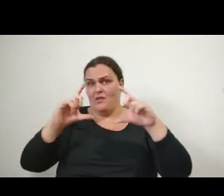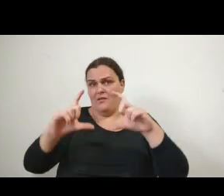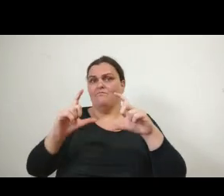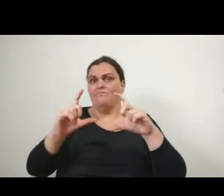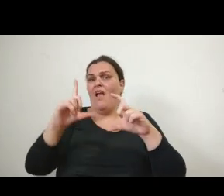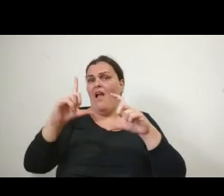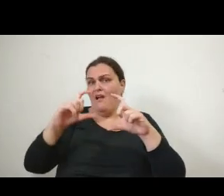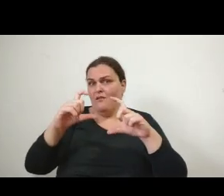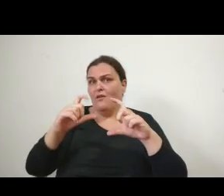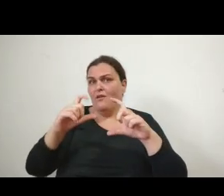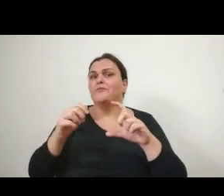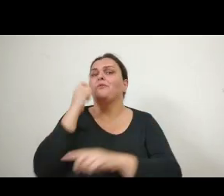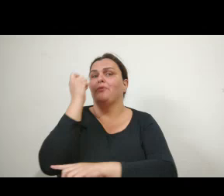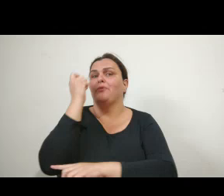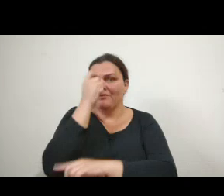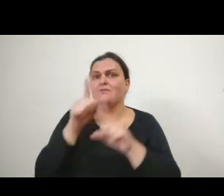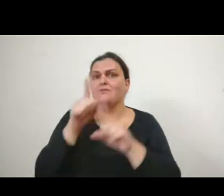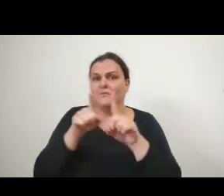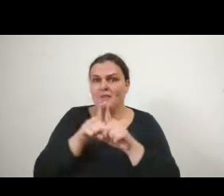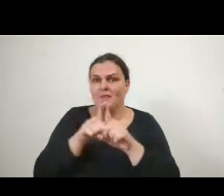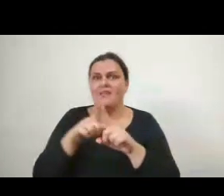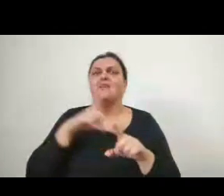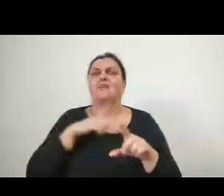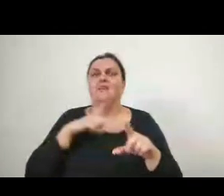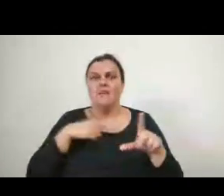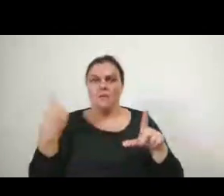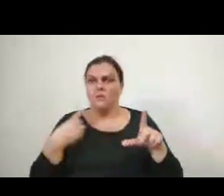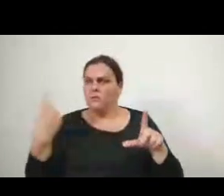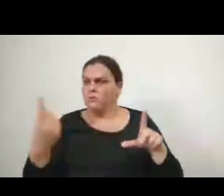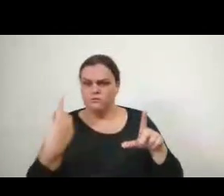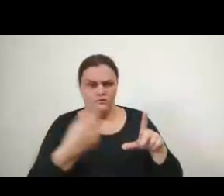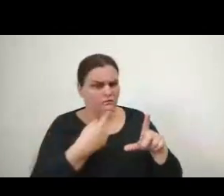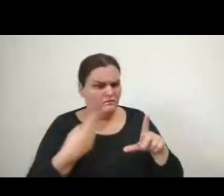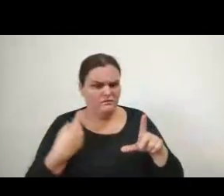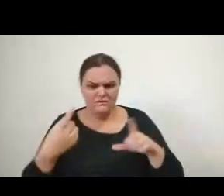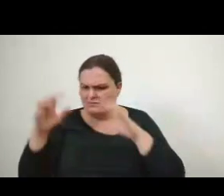danos após a passagem do ciclone e tempestades intensas.